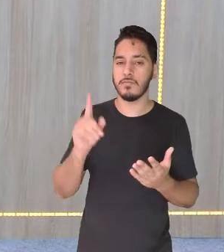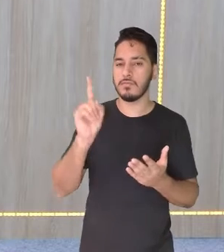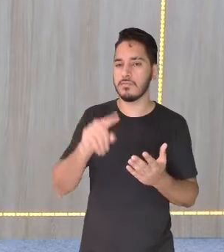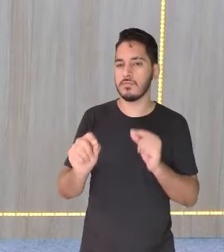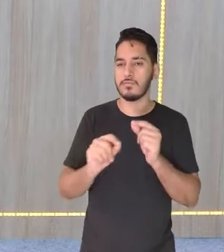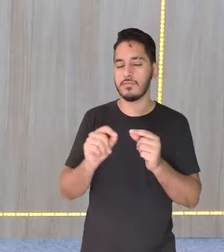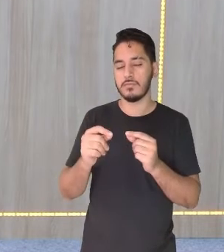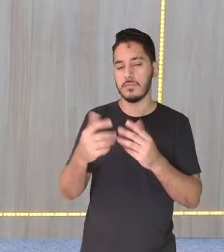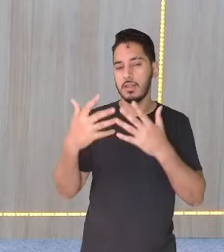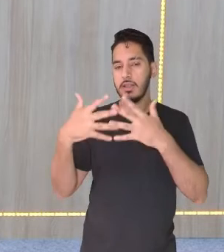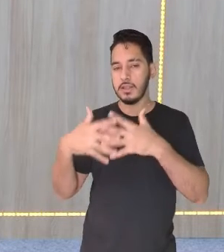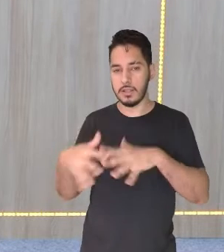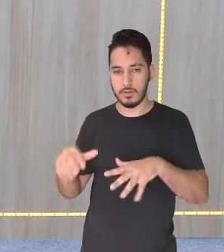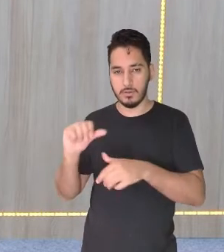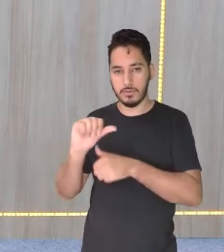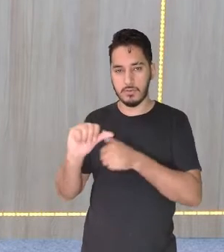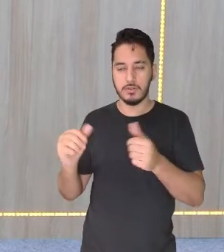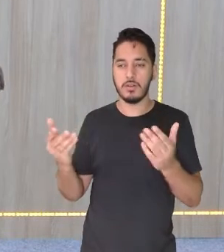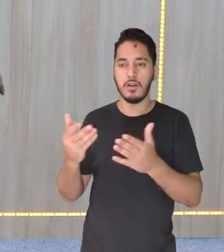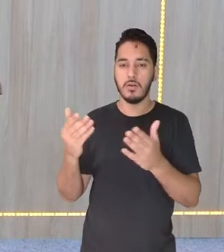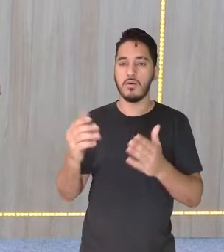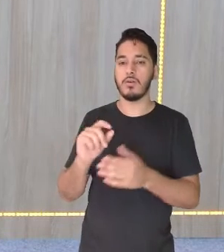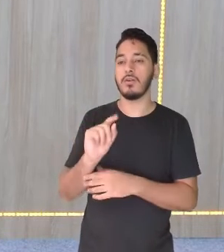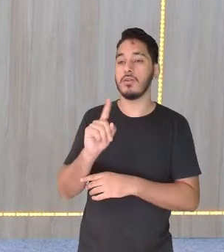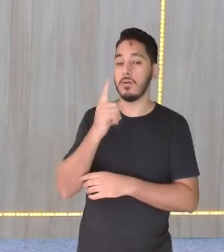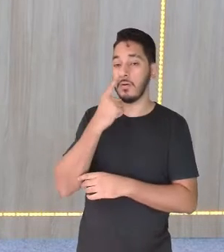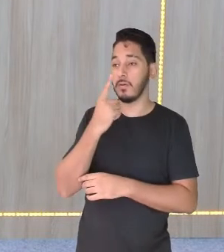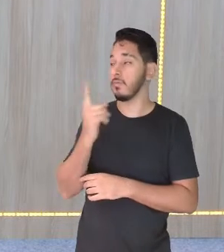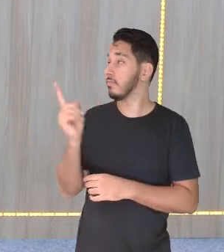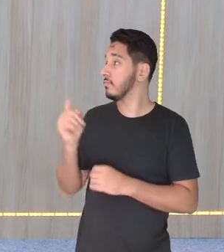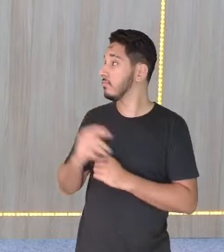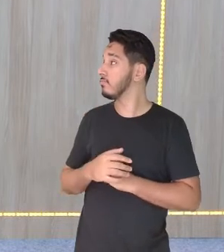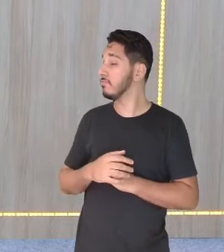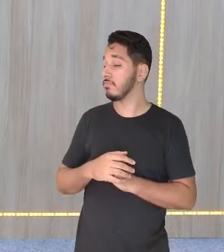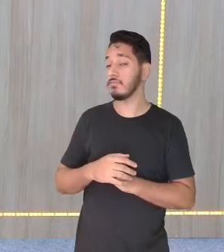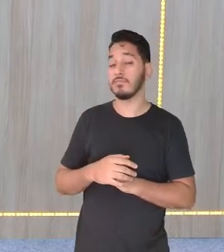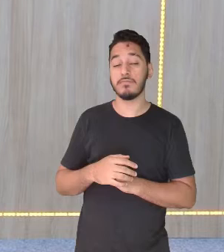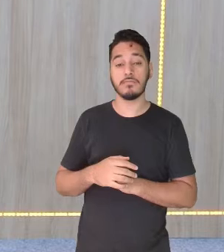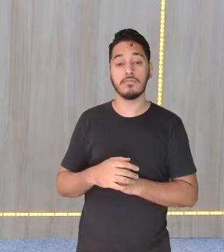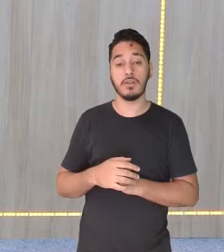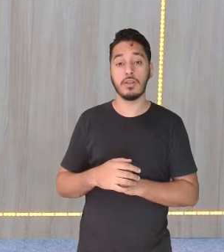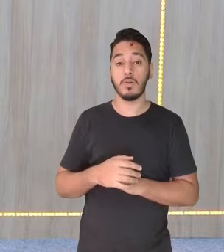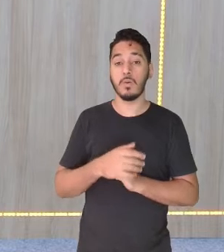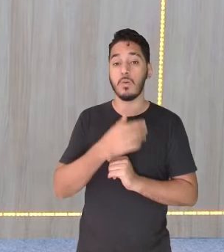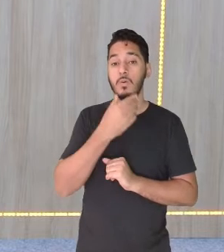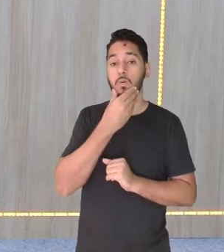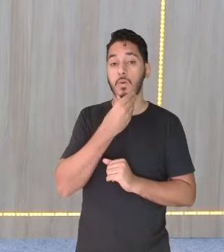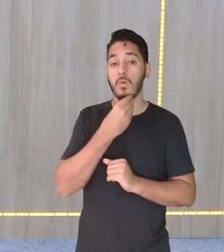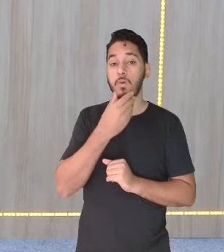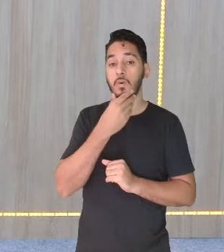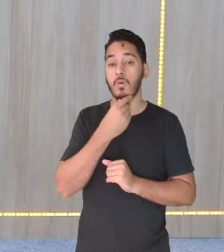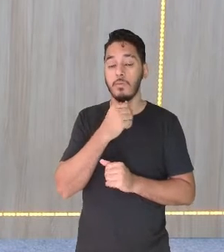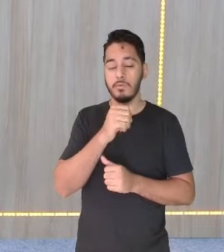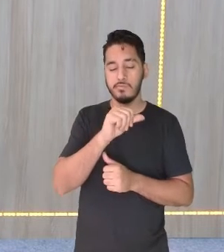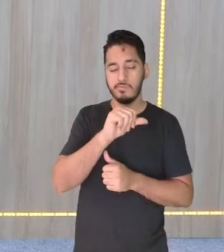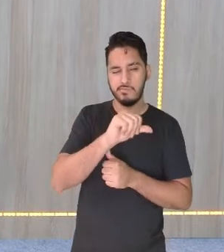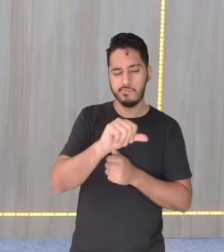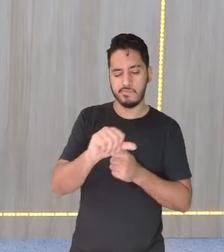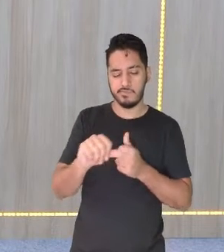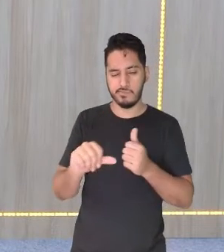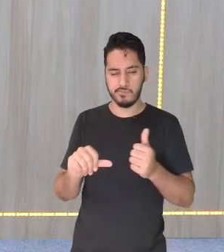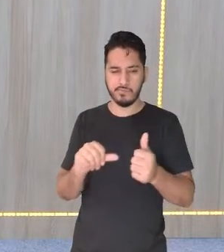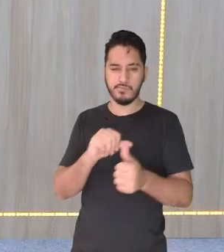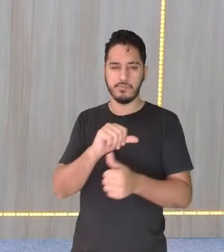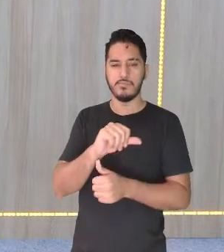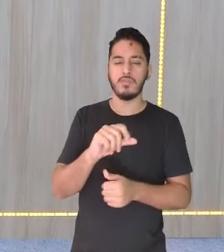moldar naturalmente, agora sim, hein? Vem também a ação do homem mudando essa